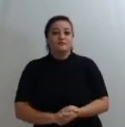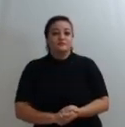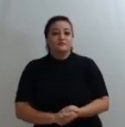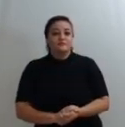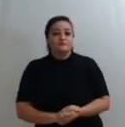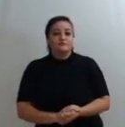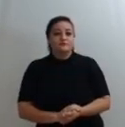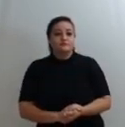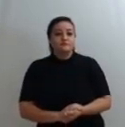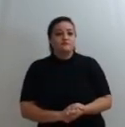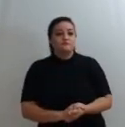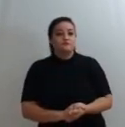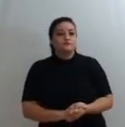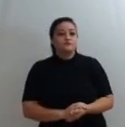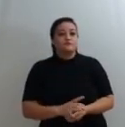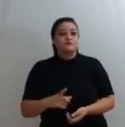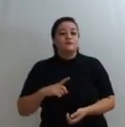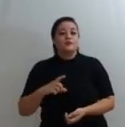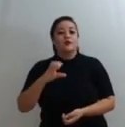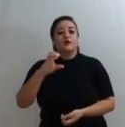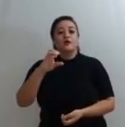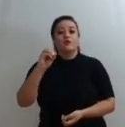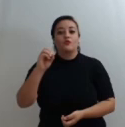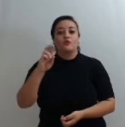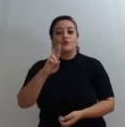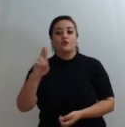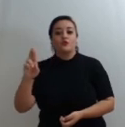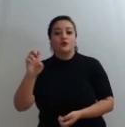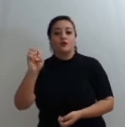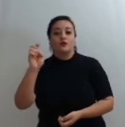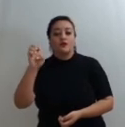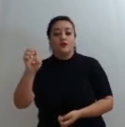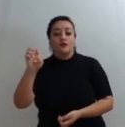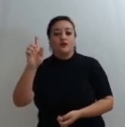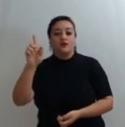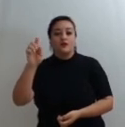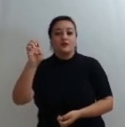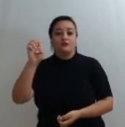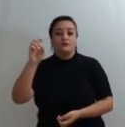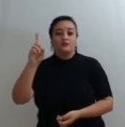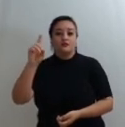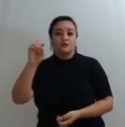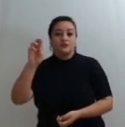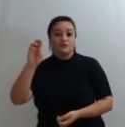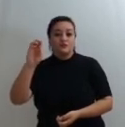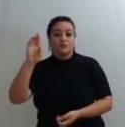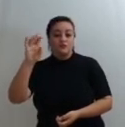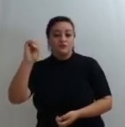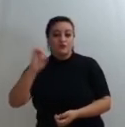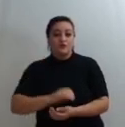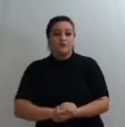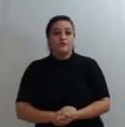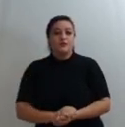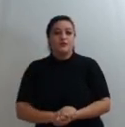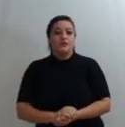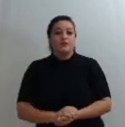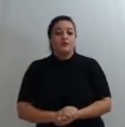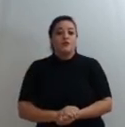dentro da corregedoria, ele começa a investigar e passa a montar dossiês